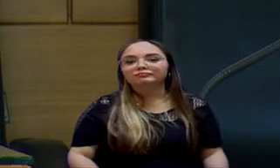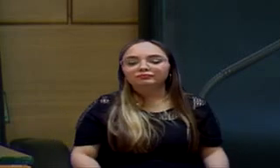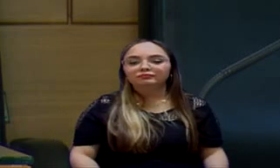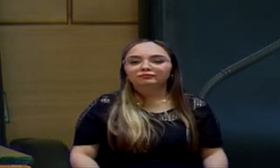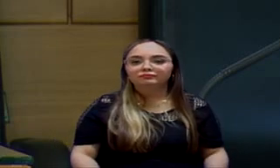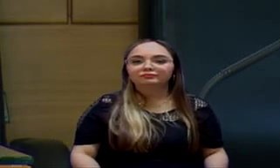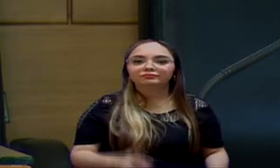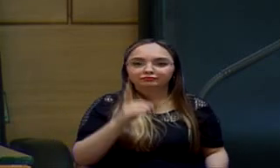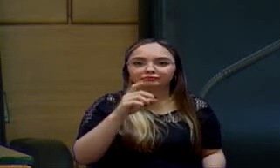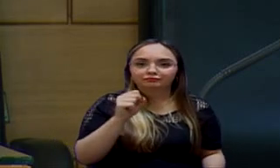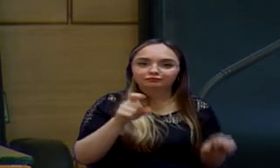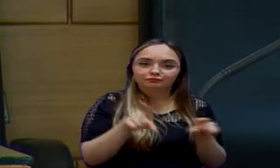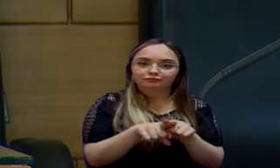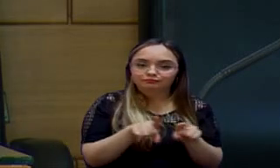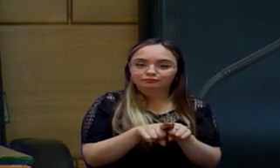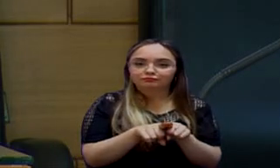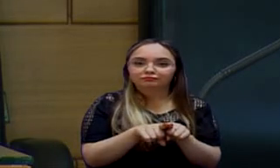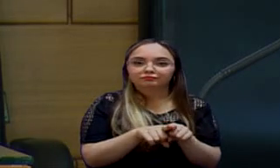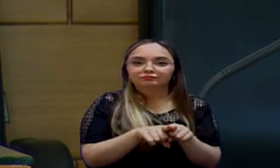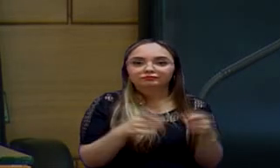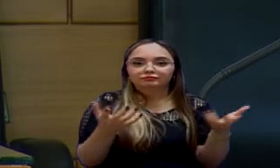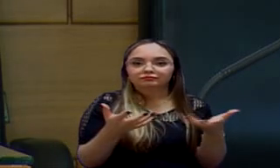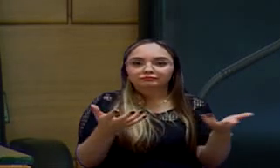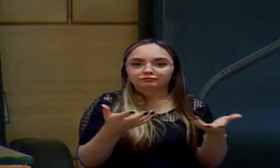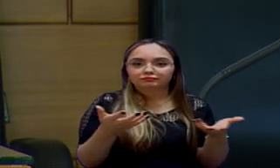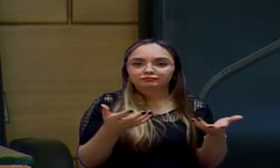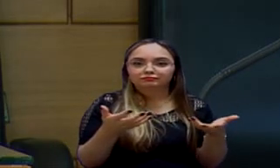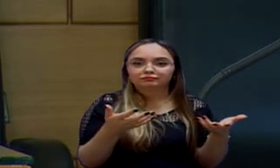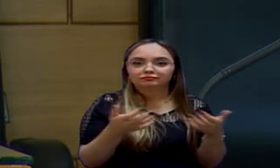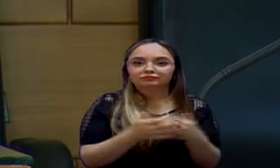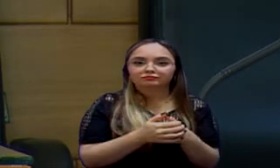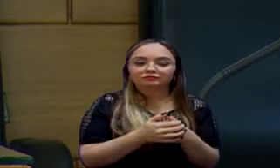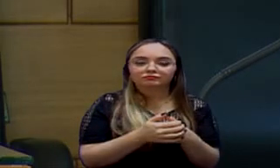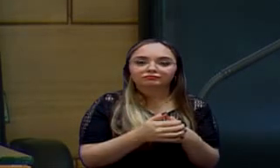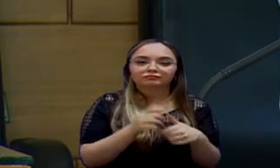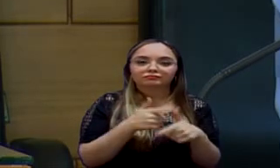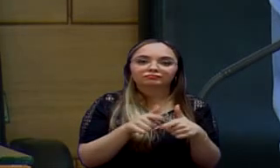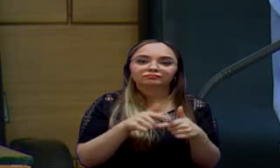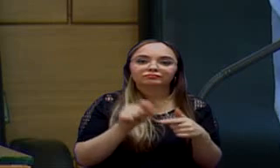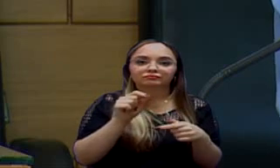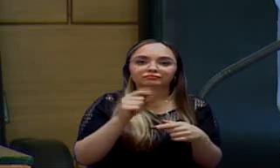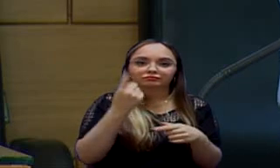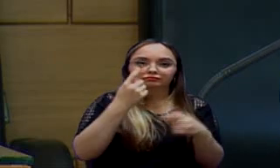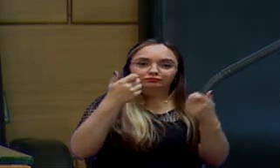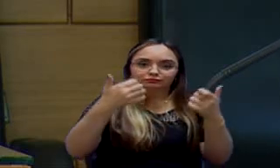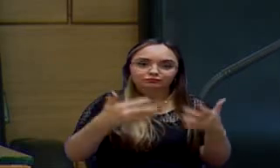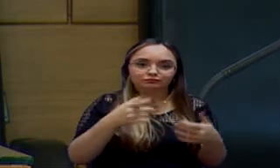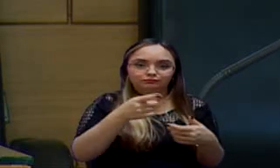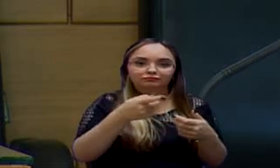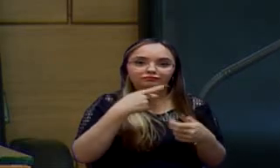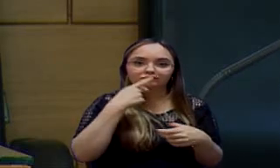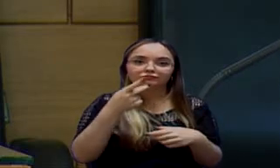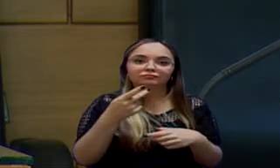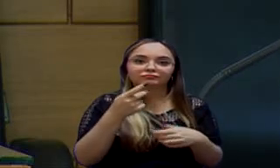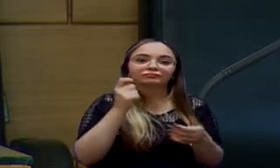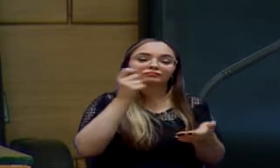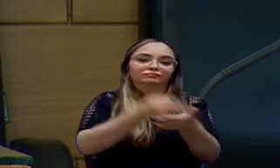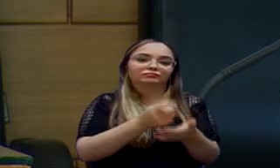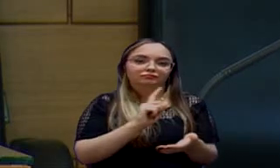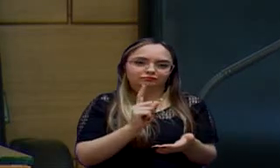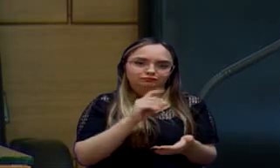tá vendo um ruído até que é grande primeira eu gostaria de esclarecer essa informação do não